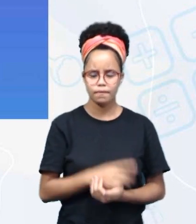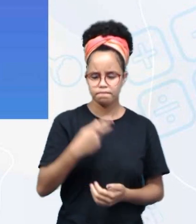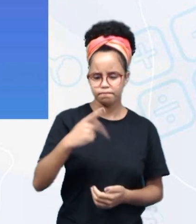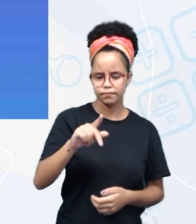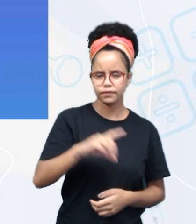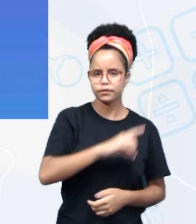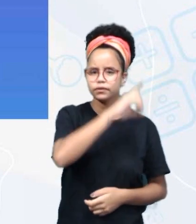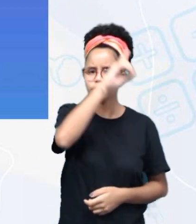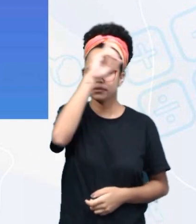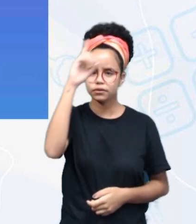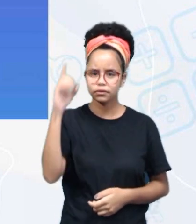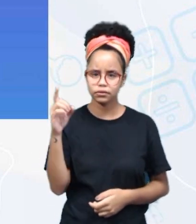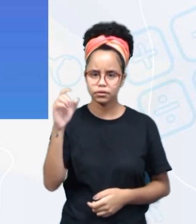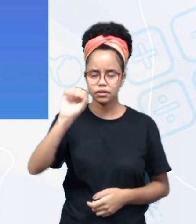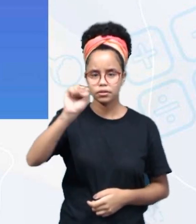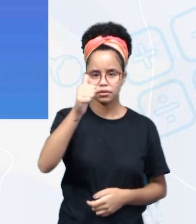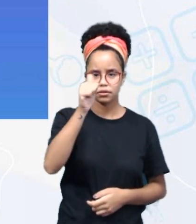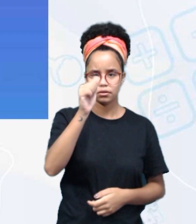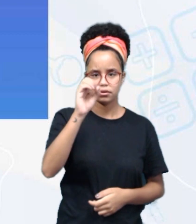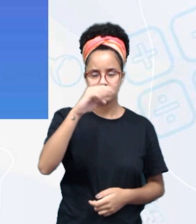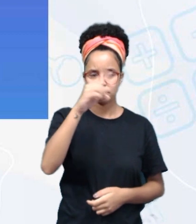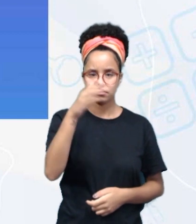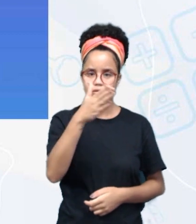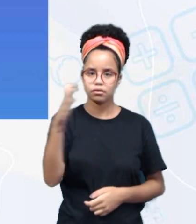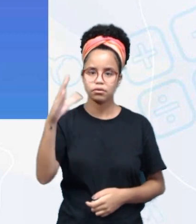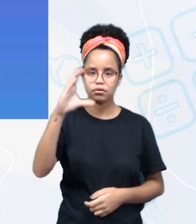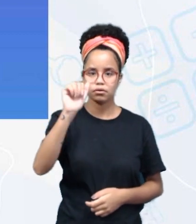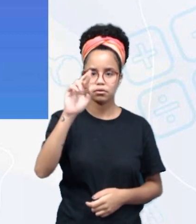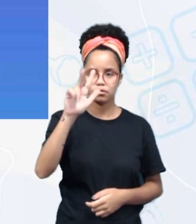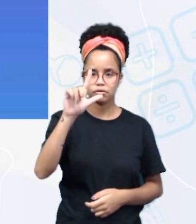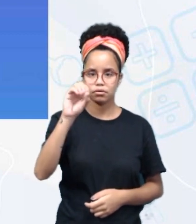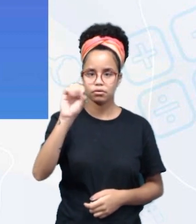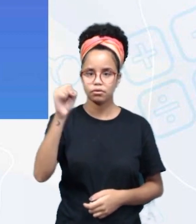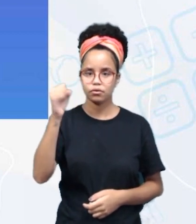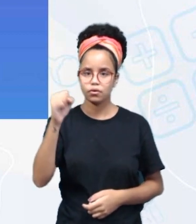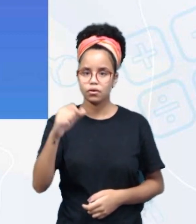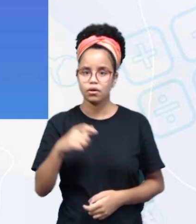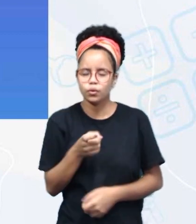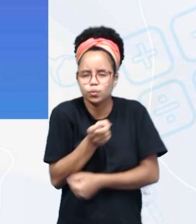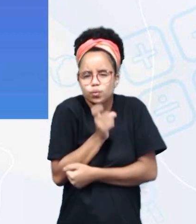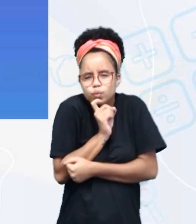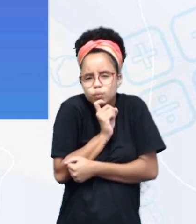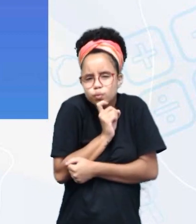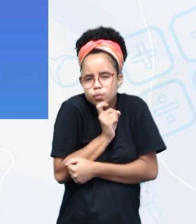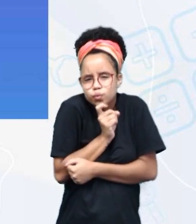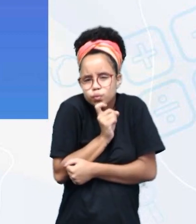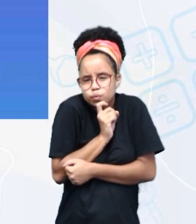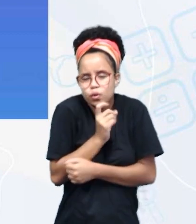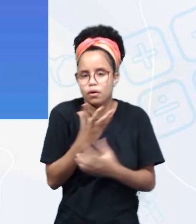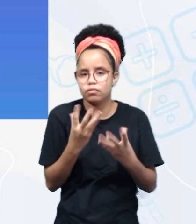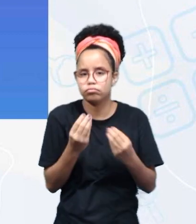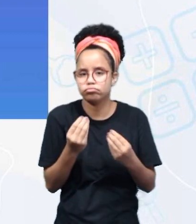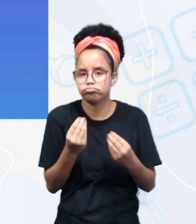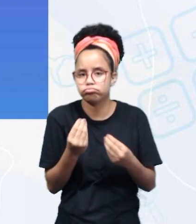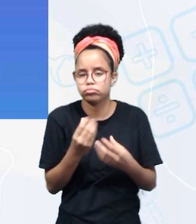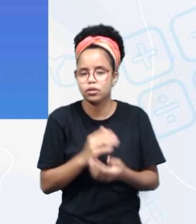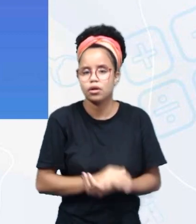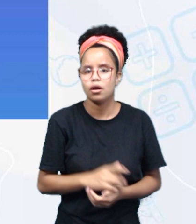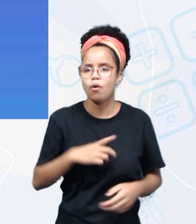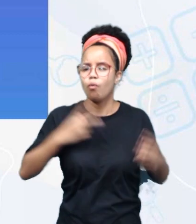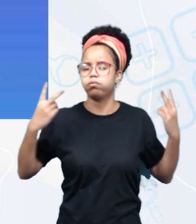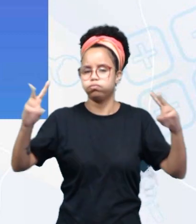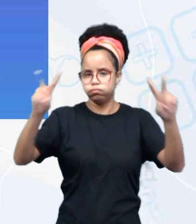a cidade de São Carlos foi atingida por uma frente fria, que trouxe